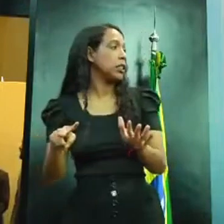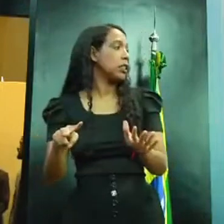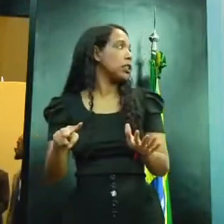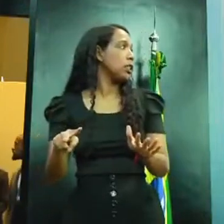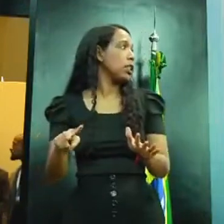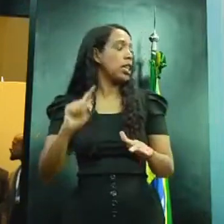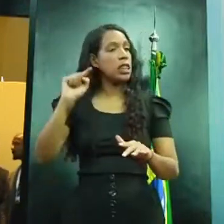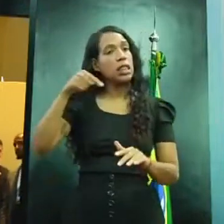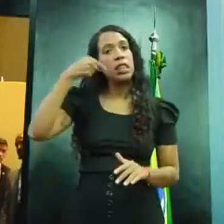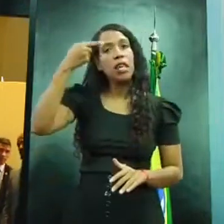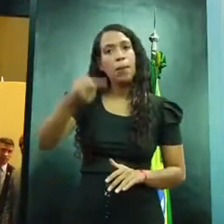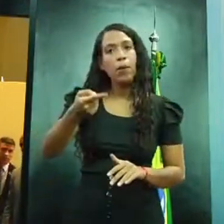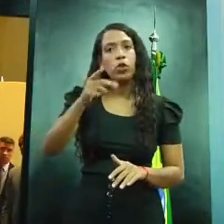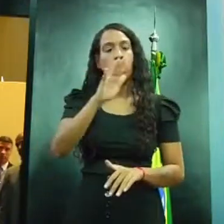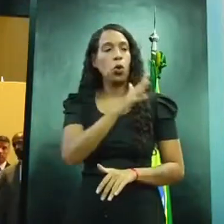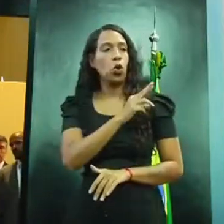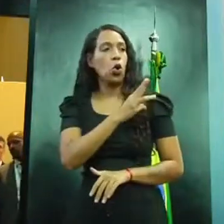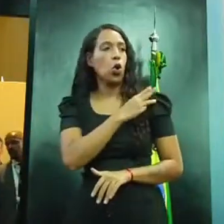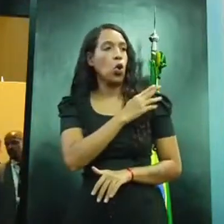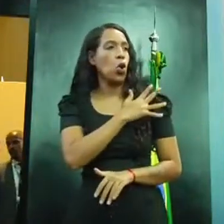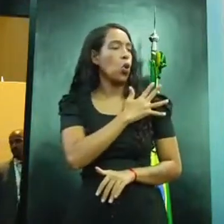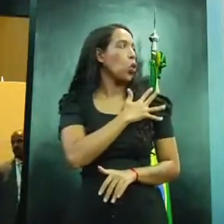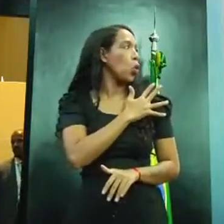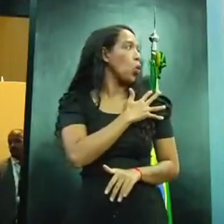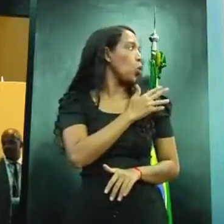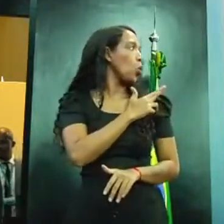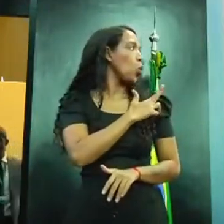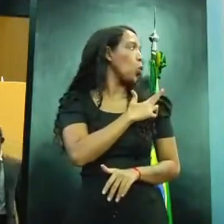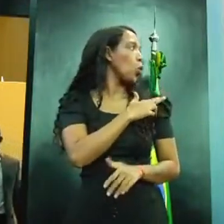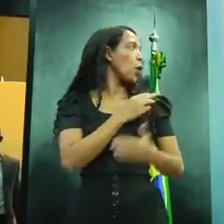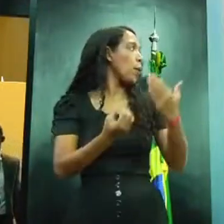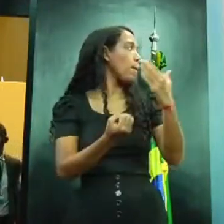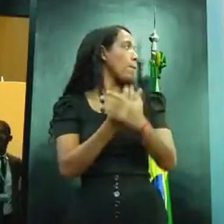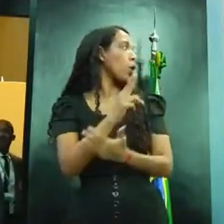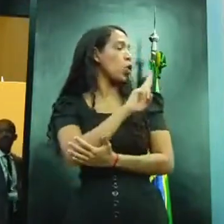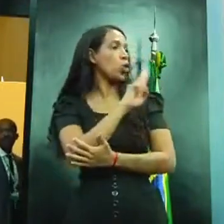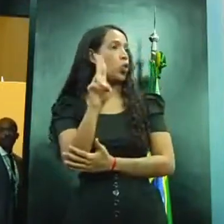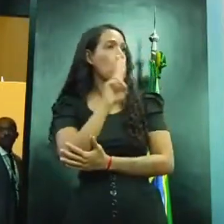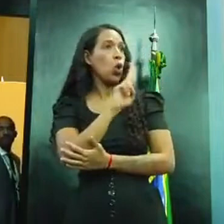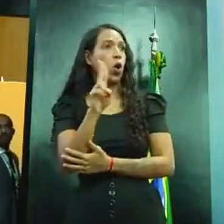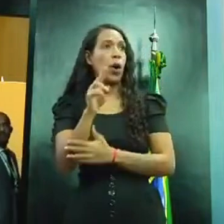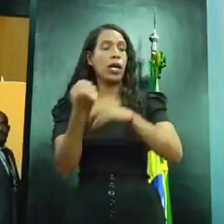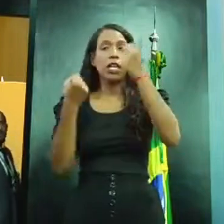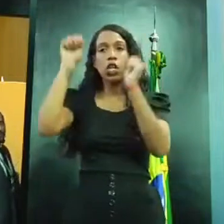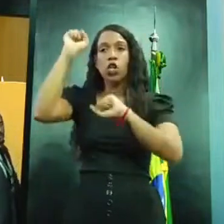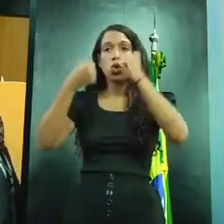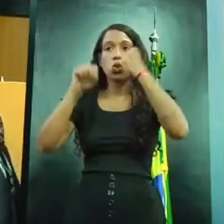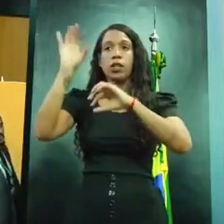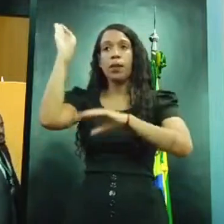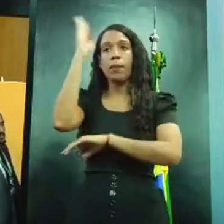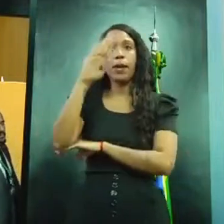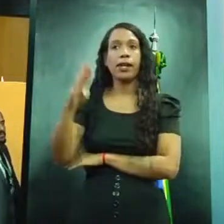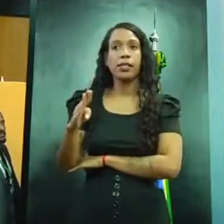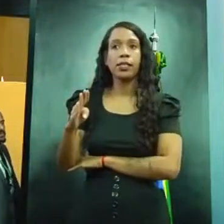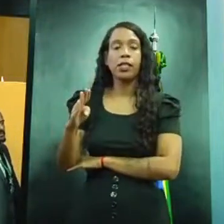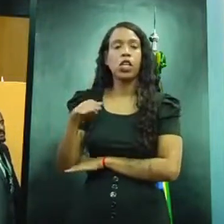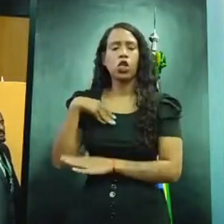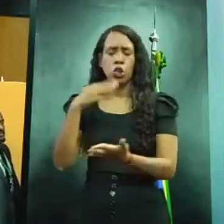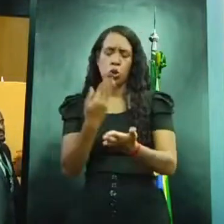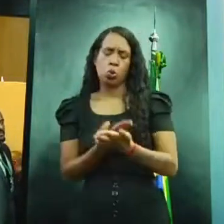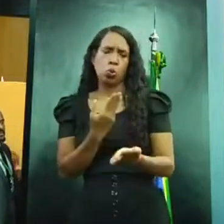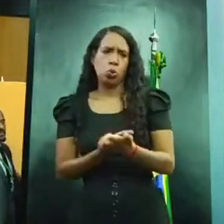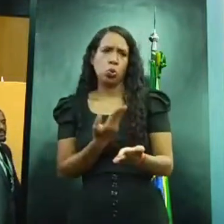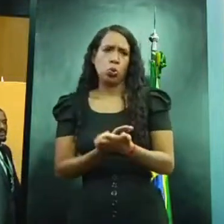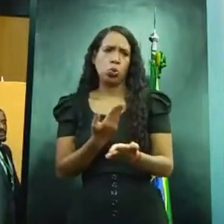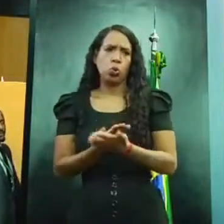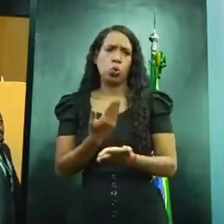praticamente depois que o presidente Lula e o vice-presidente lançaram o Nova Indústria Brasil, e passei a estudar bastante